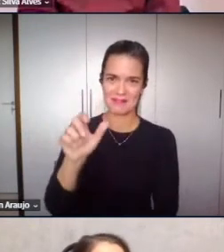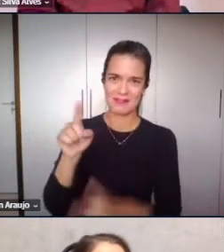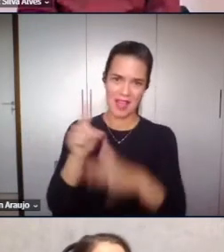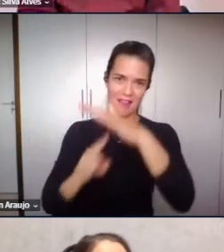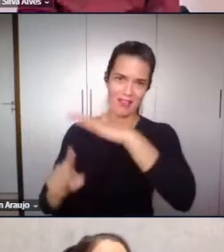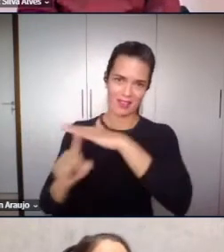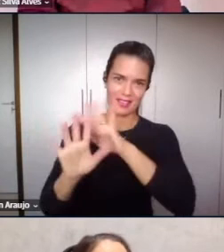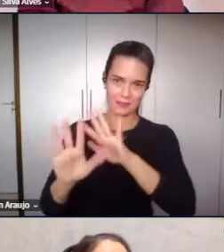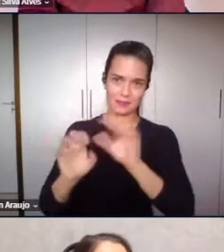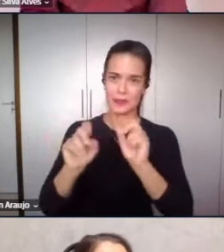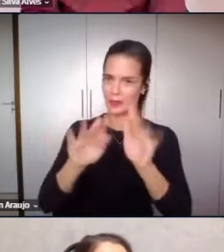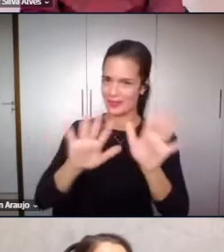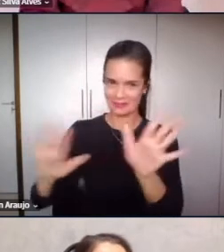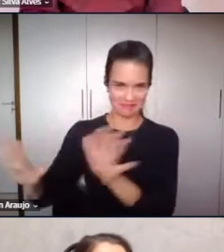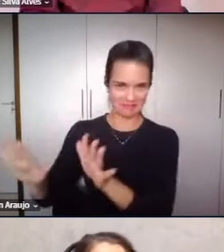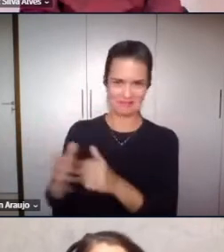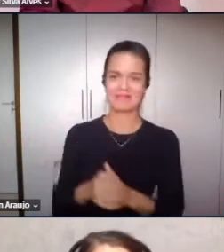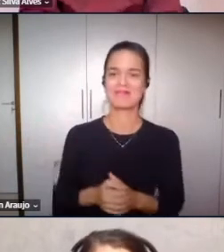página